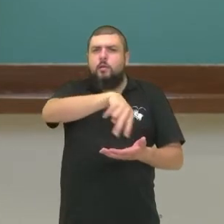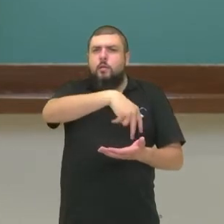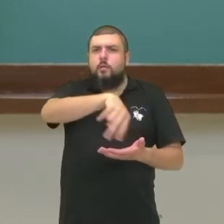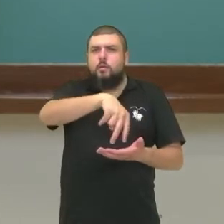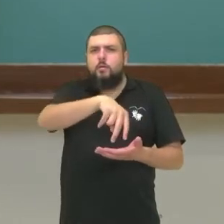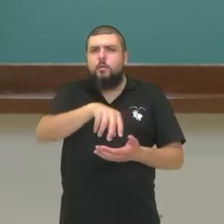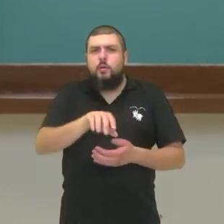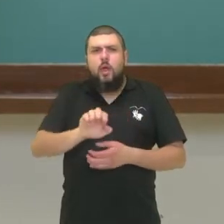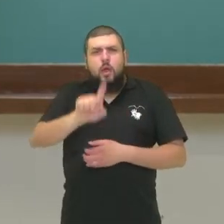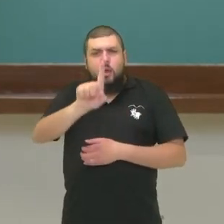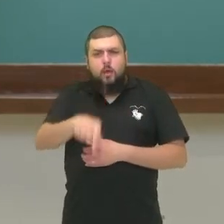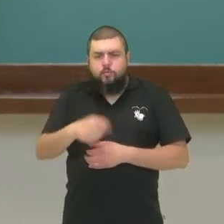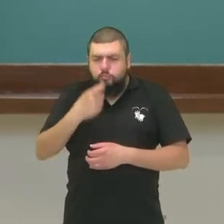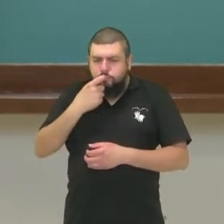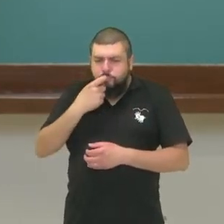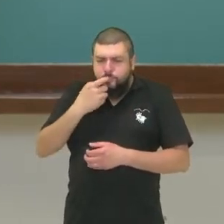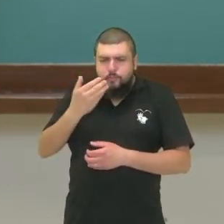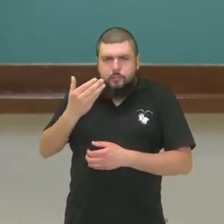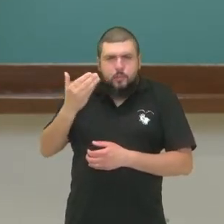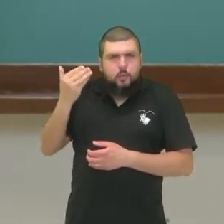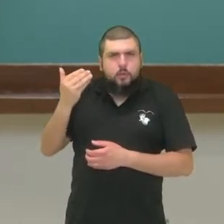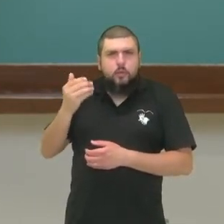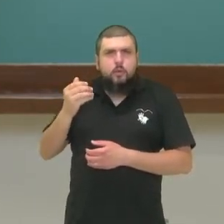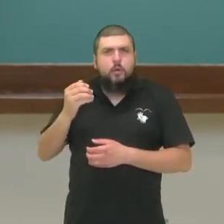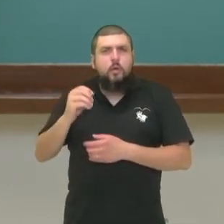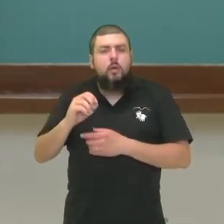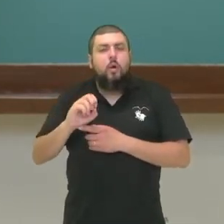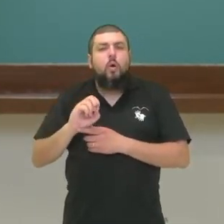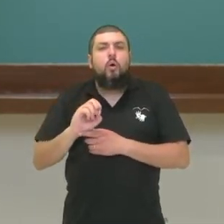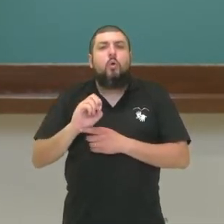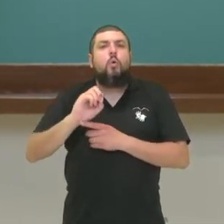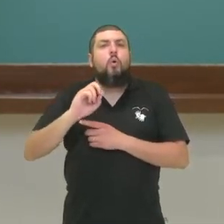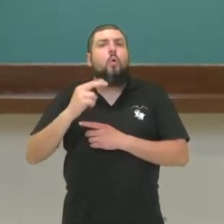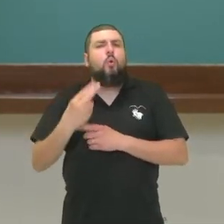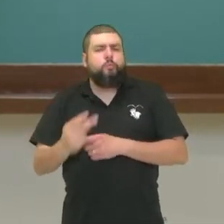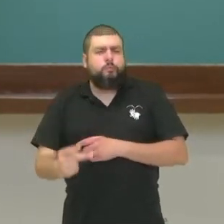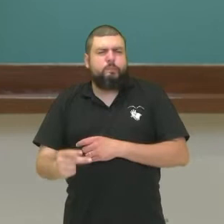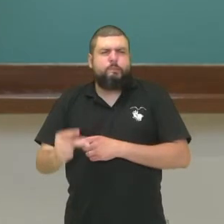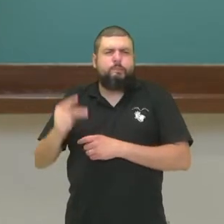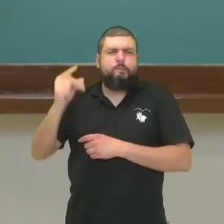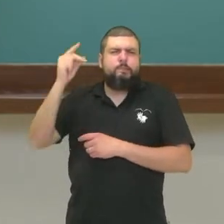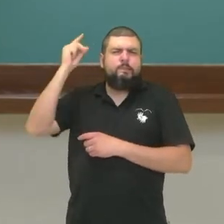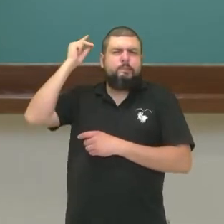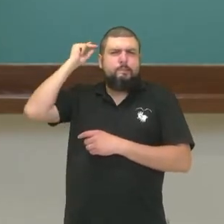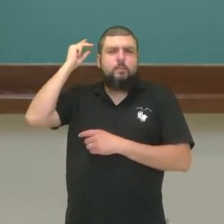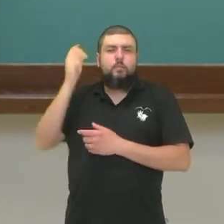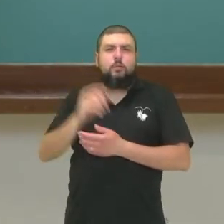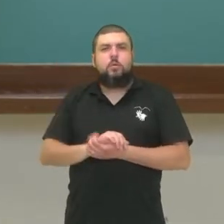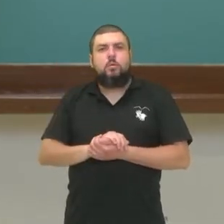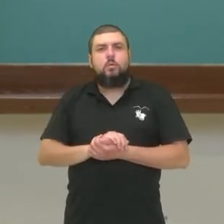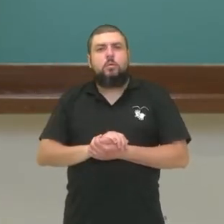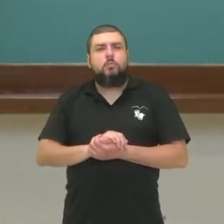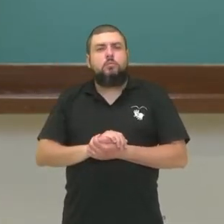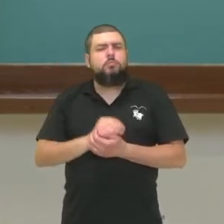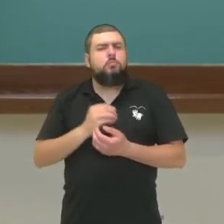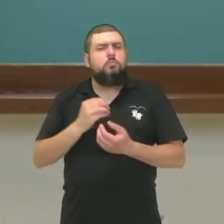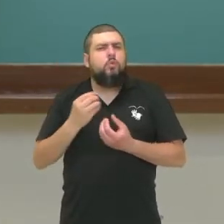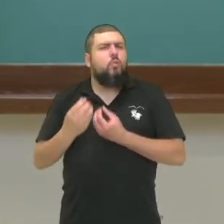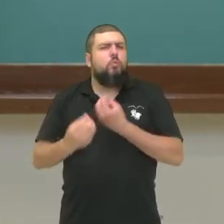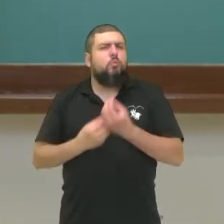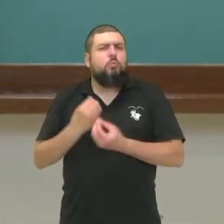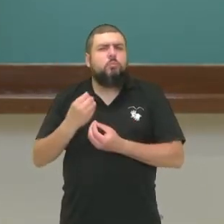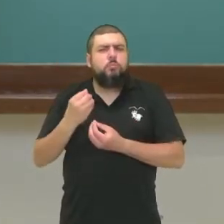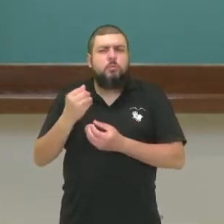nova, contemporânea, moderna ou ela é muito antiga? Sei lá, quando começou a dança? Quando que o